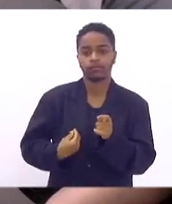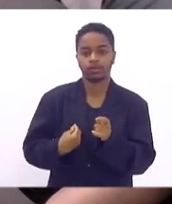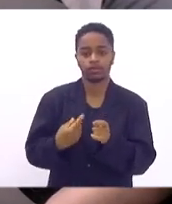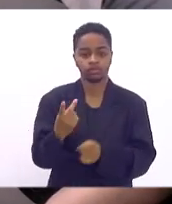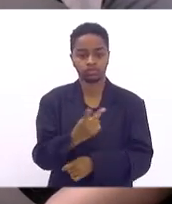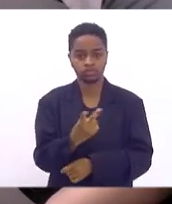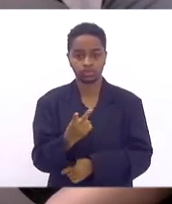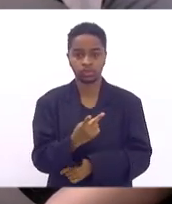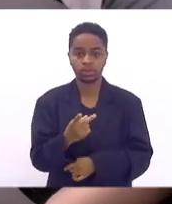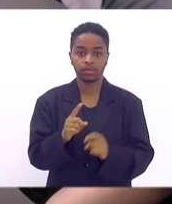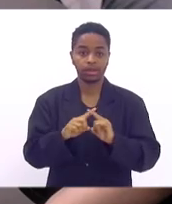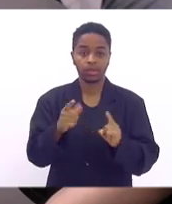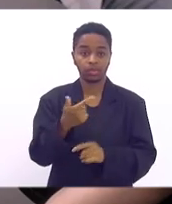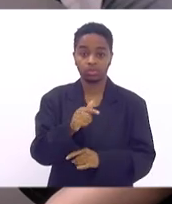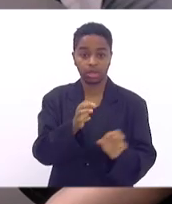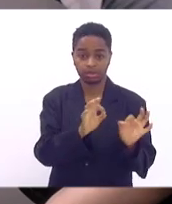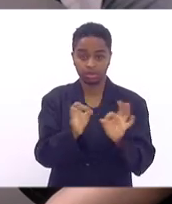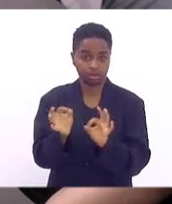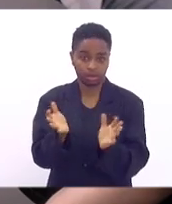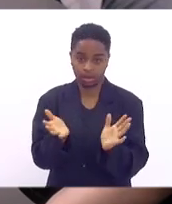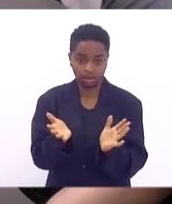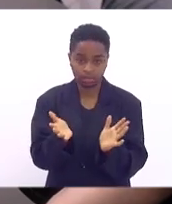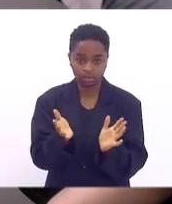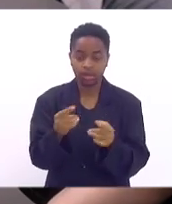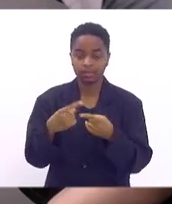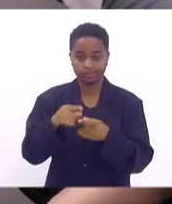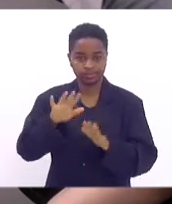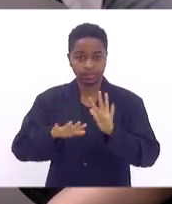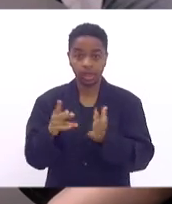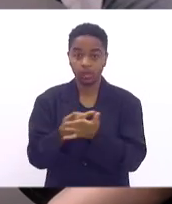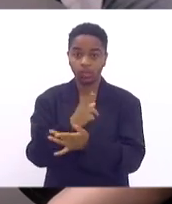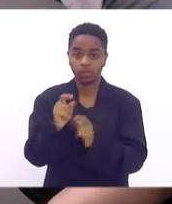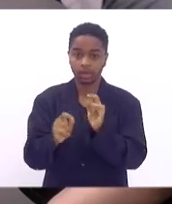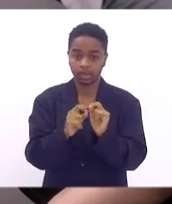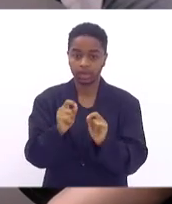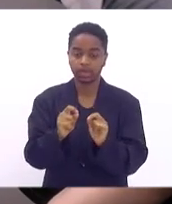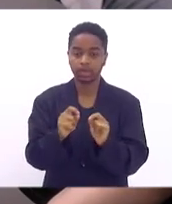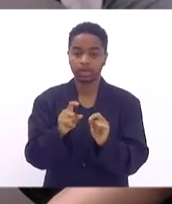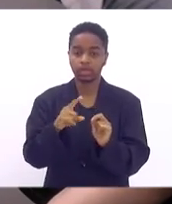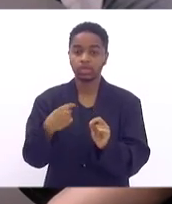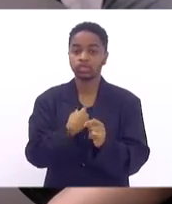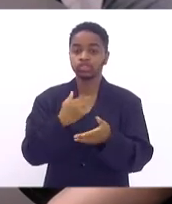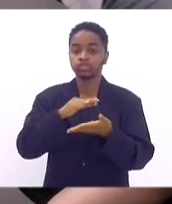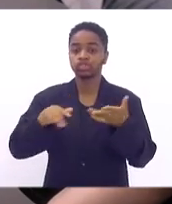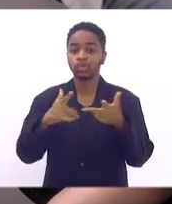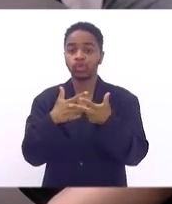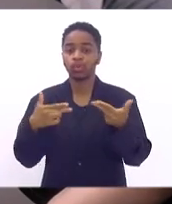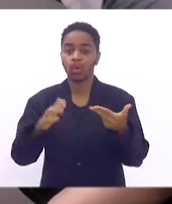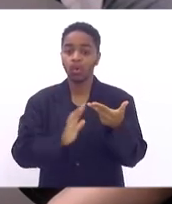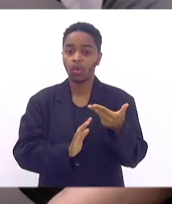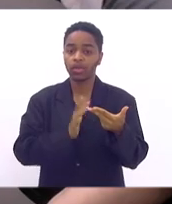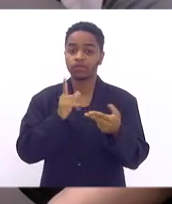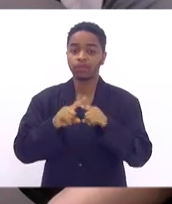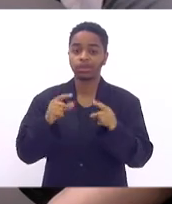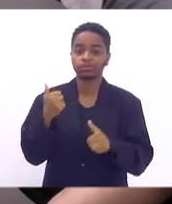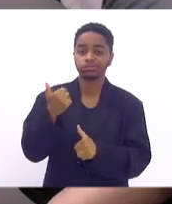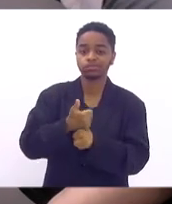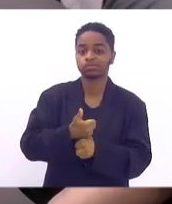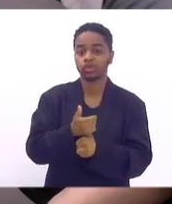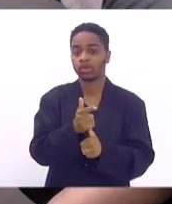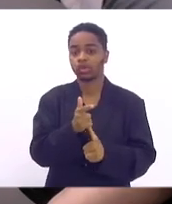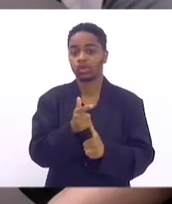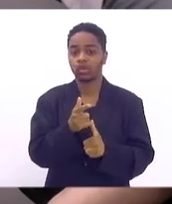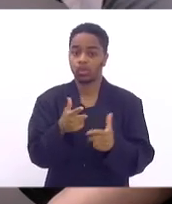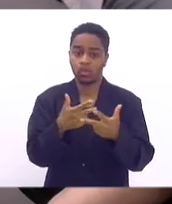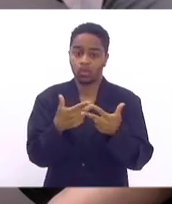Que ela não tem ninguém que tem isso, né? Muitas vezes a gente tira alguma coisa que é horrível para colocar nada naquele lugar. O que é